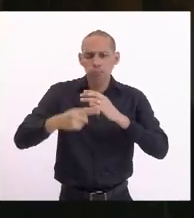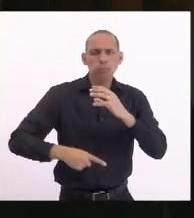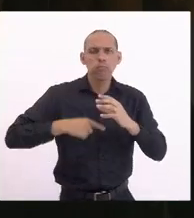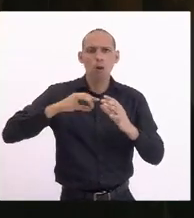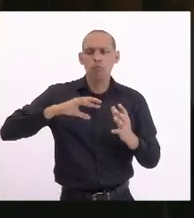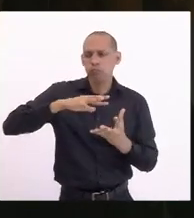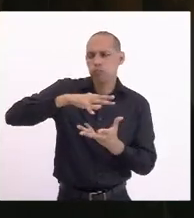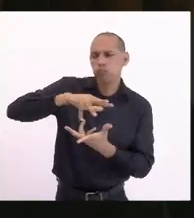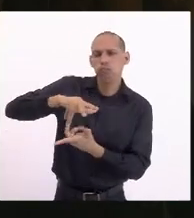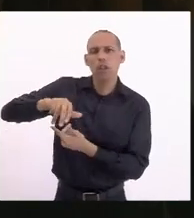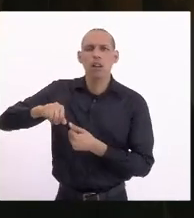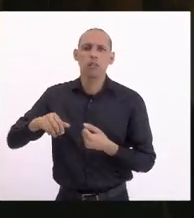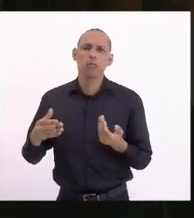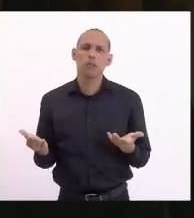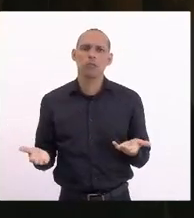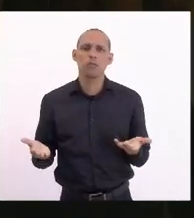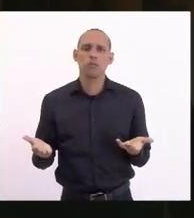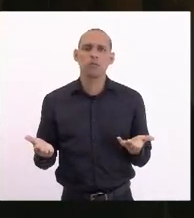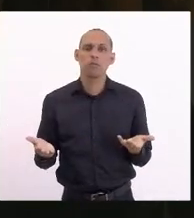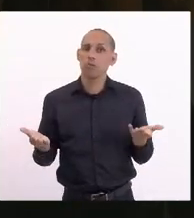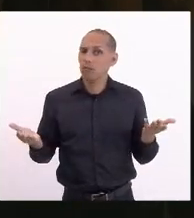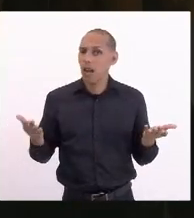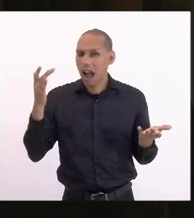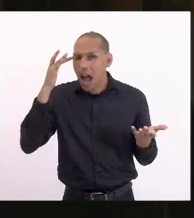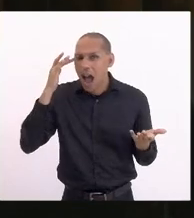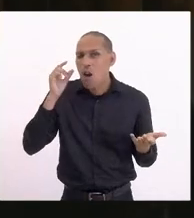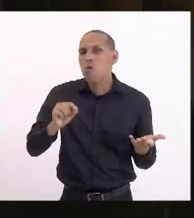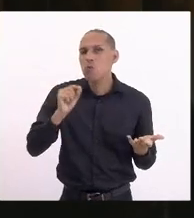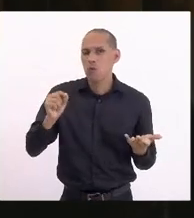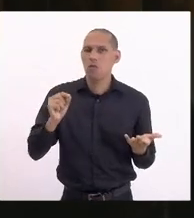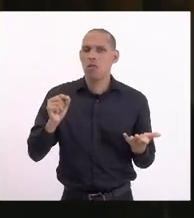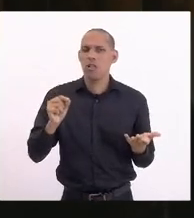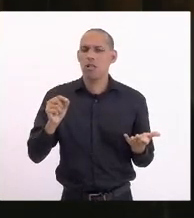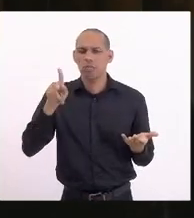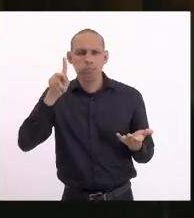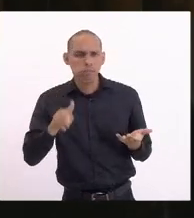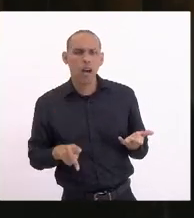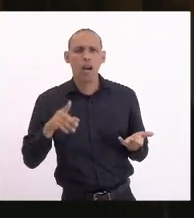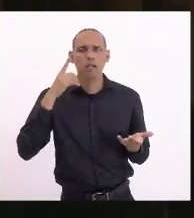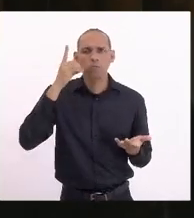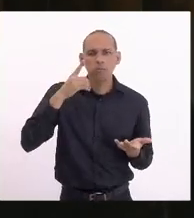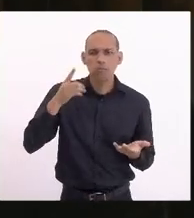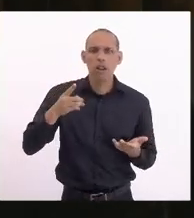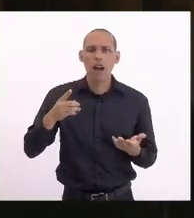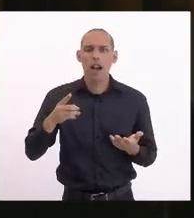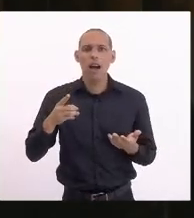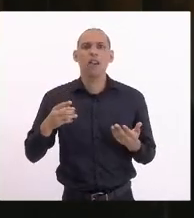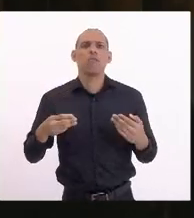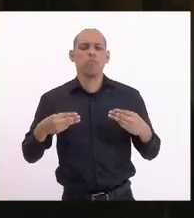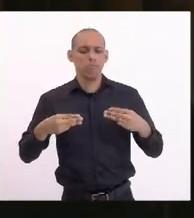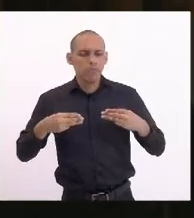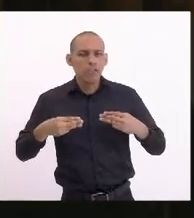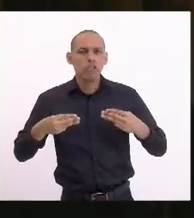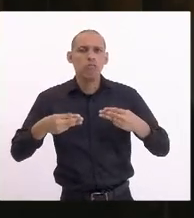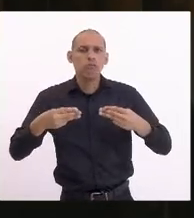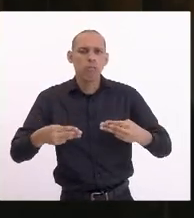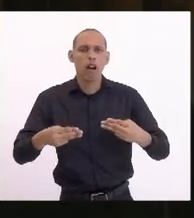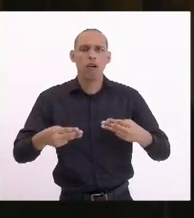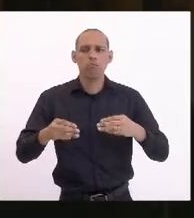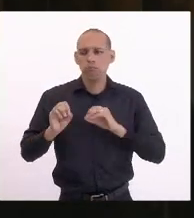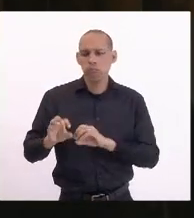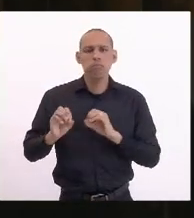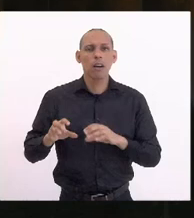Eu acho, senhor presidente, senhores deputados, que é fundamental que o Ministério da Educação, já